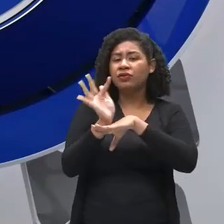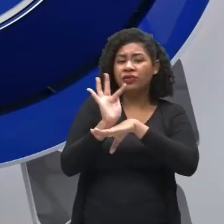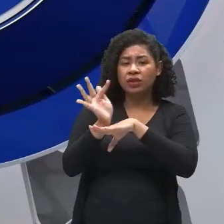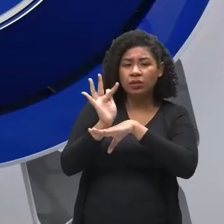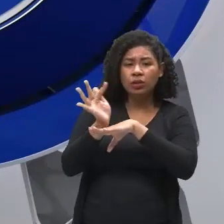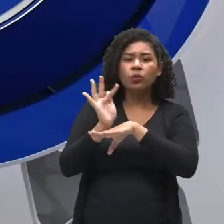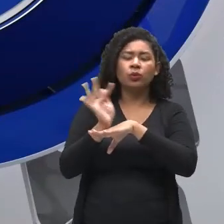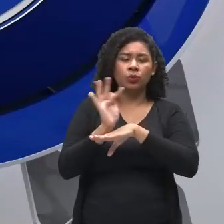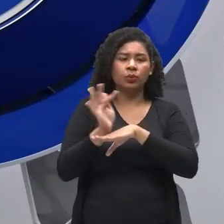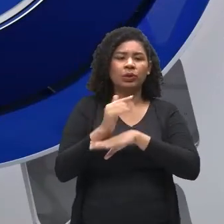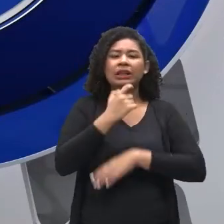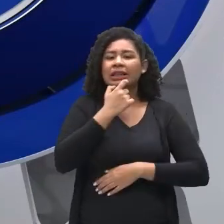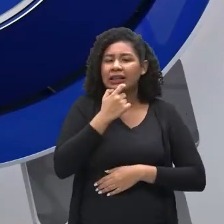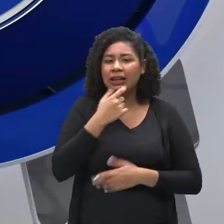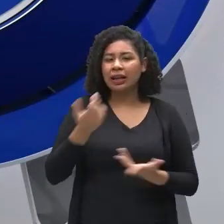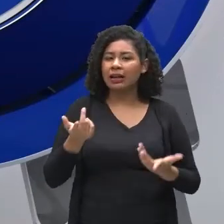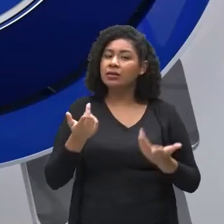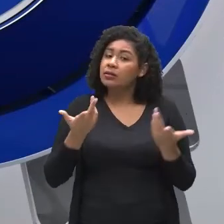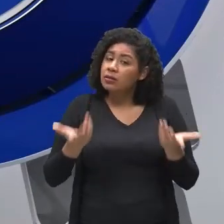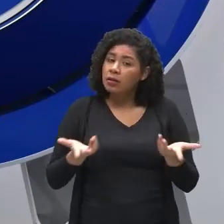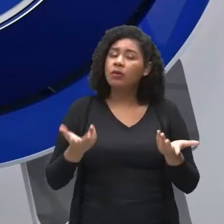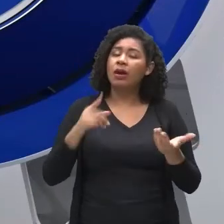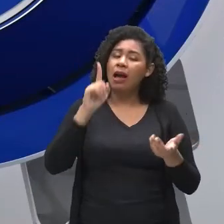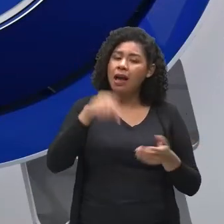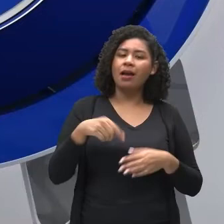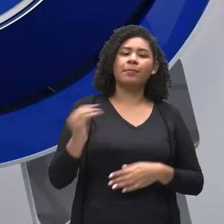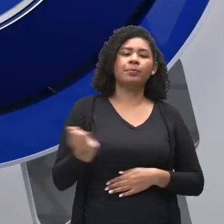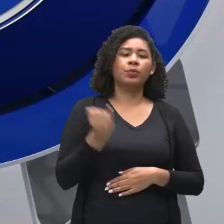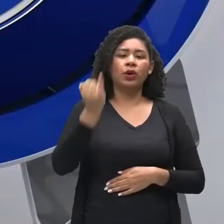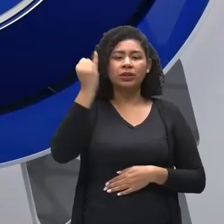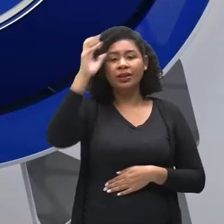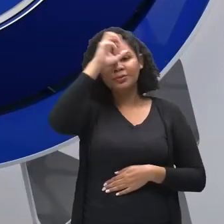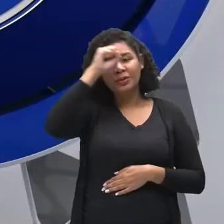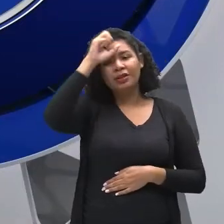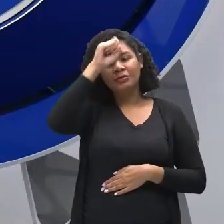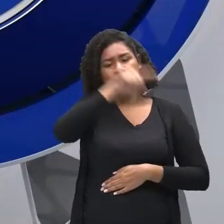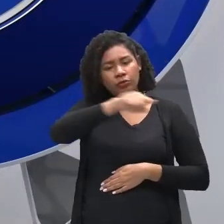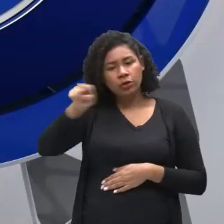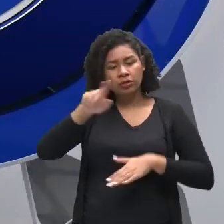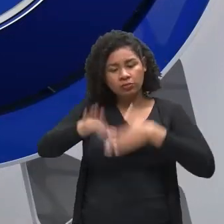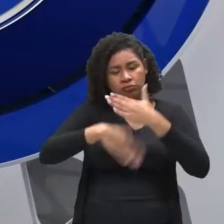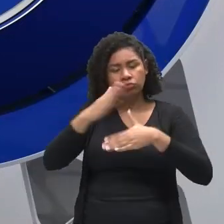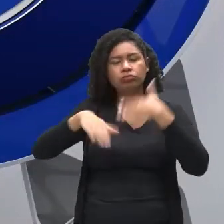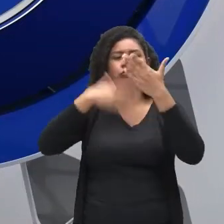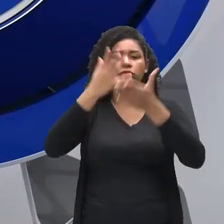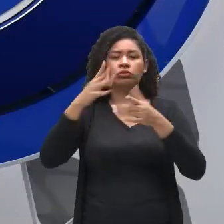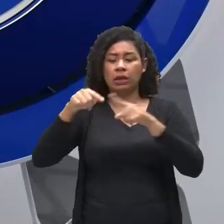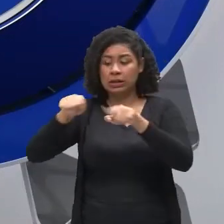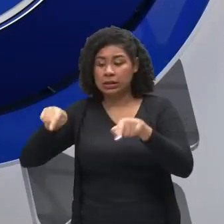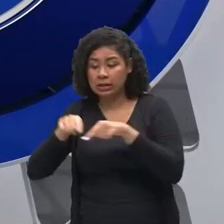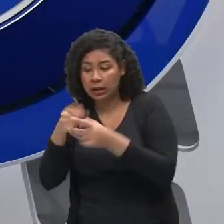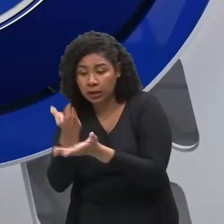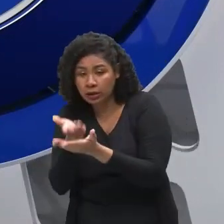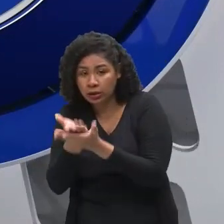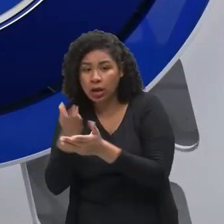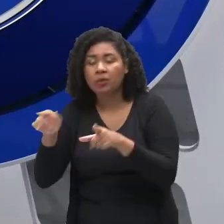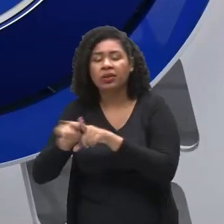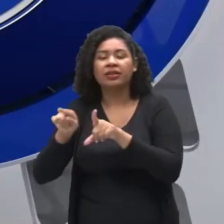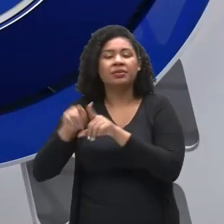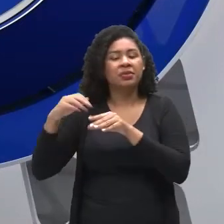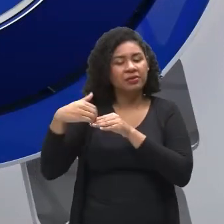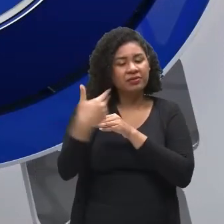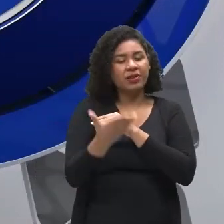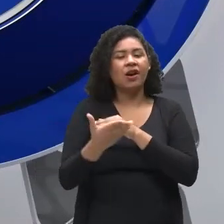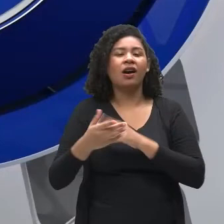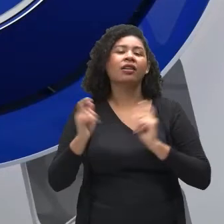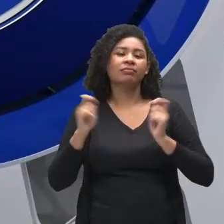com certeza é muito importante para o aprendizado de vocês, tanto na sala de aula como na vida de vocês